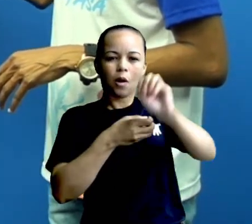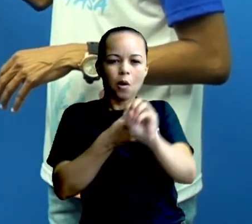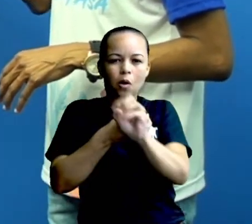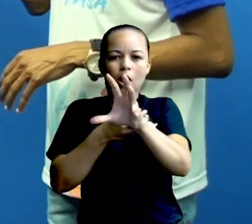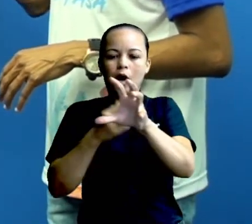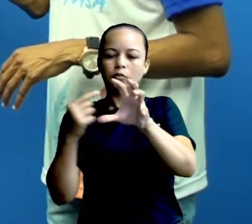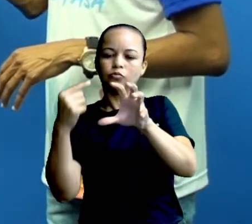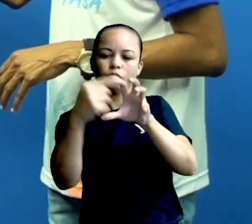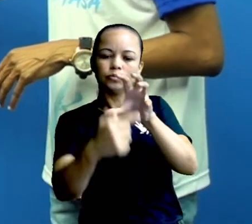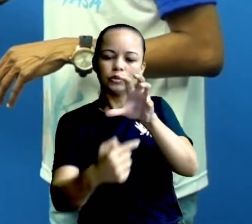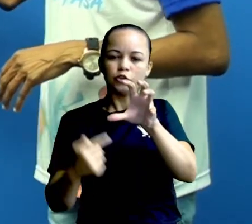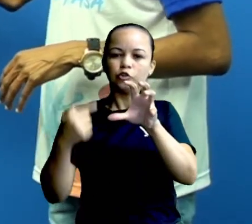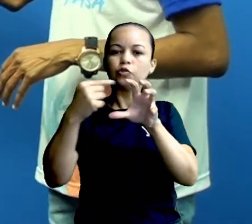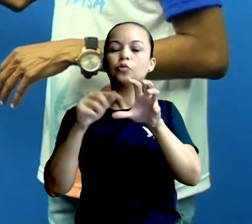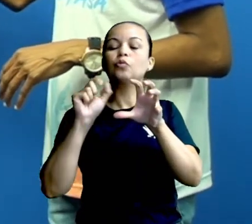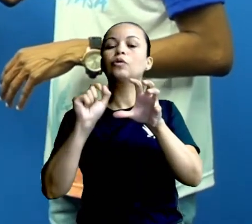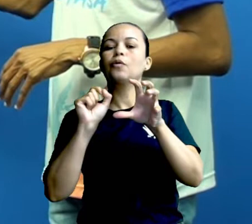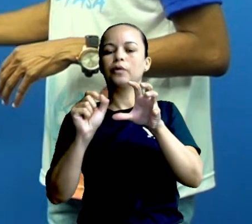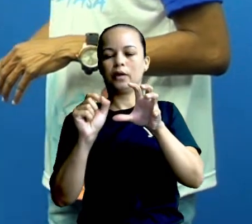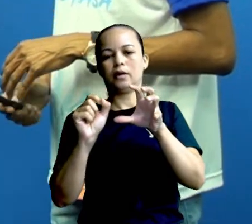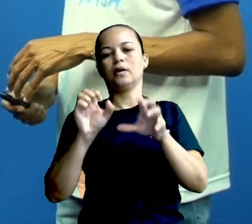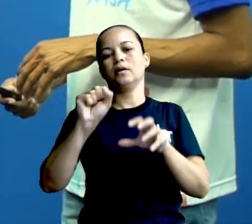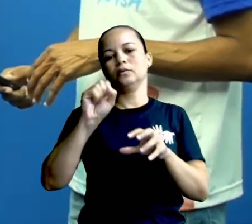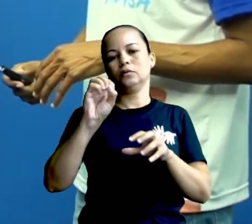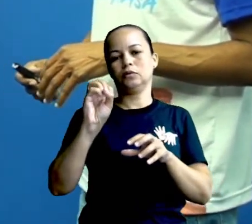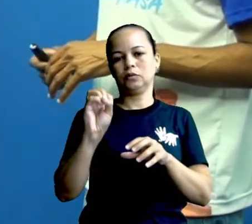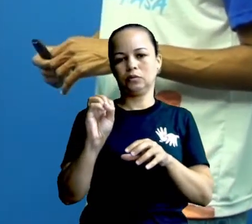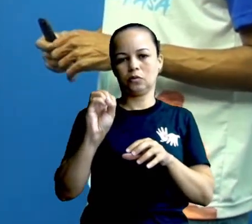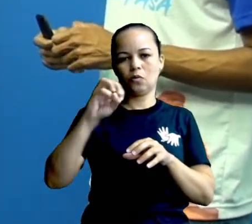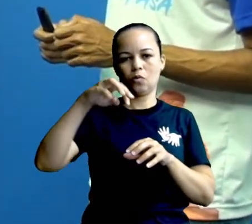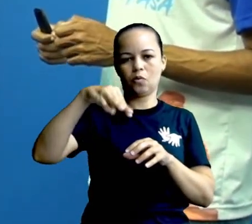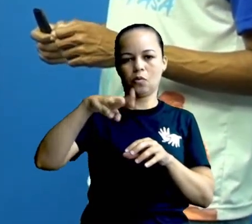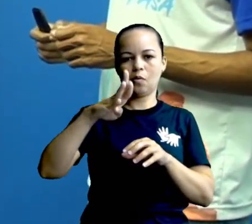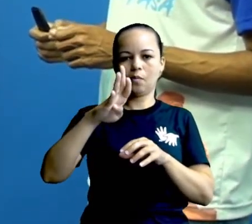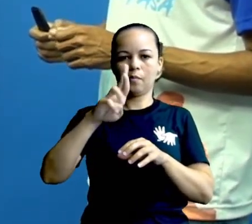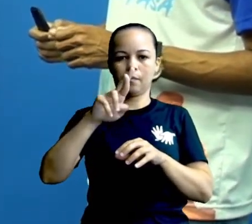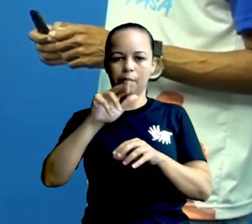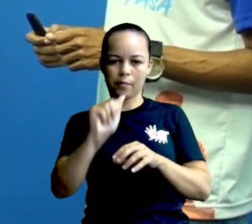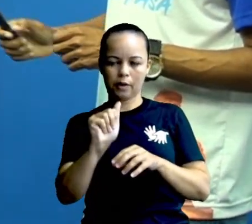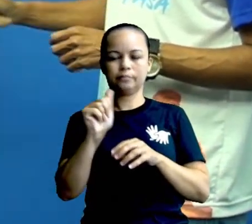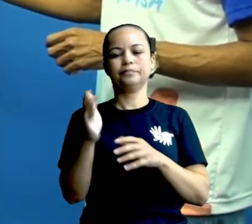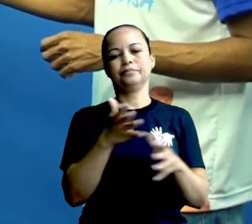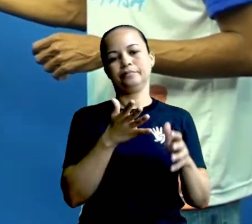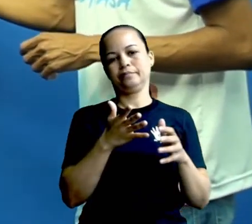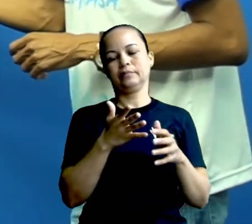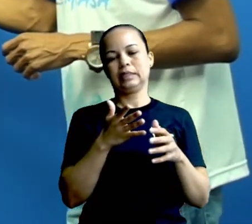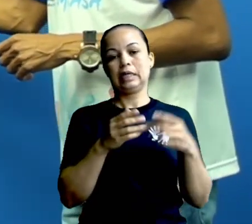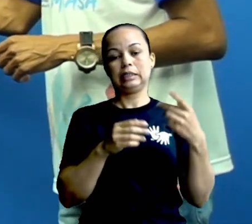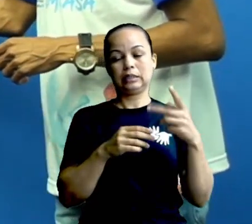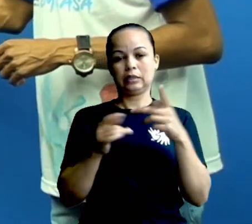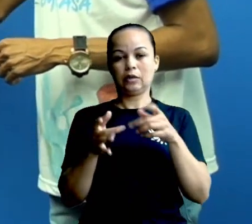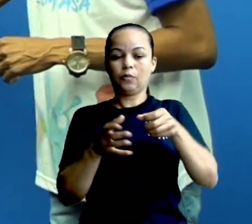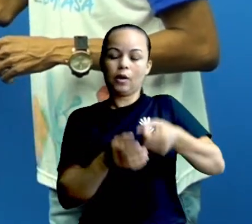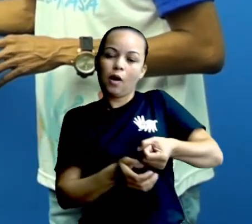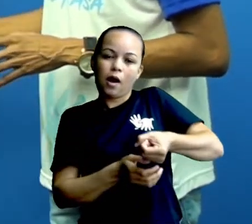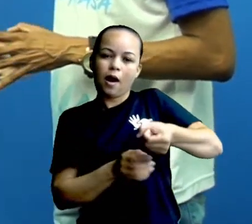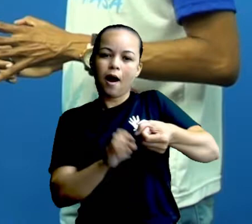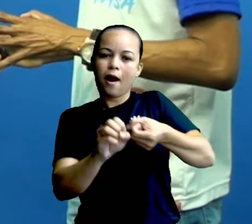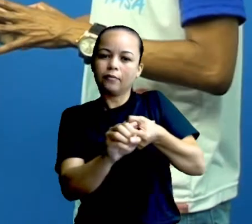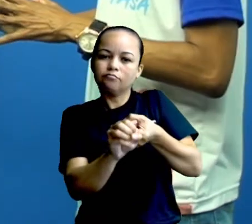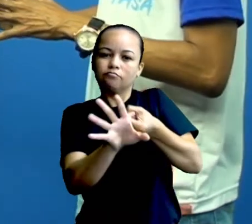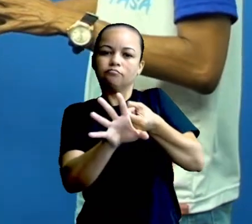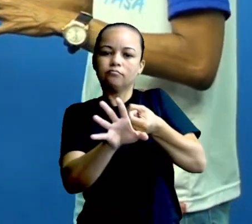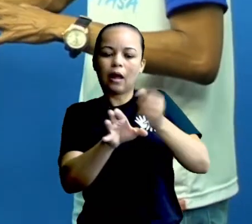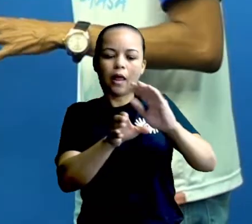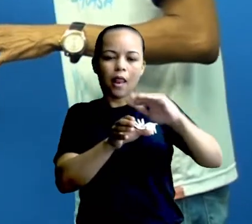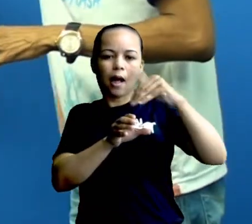escura, totalmente que a luz não consegue ultrapassar, a gente chama de sombra, tá bom? E a zona iluminada, que é a lanterna, querendo